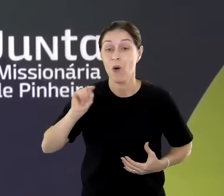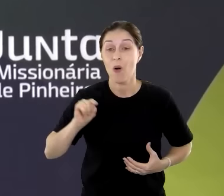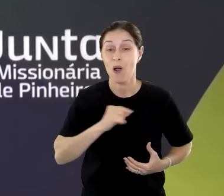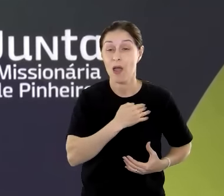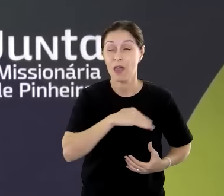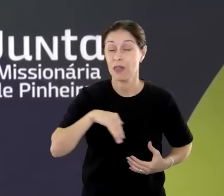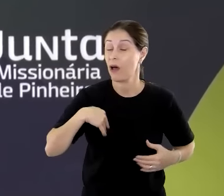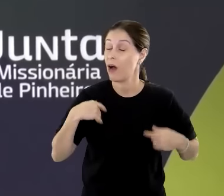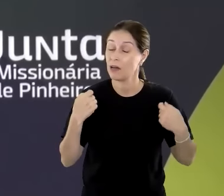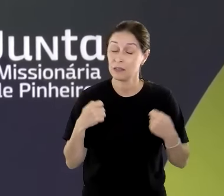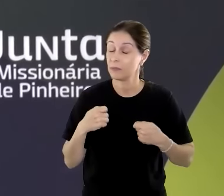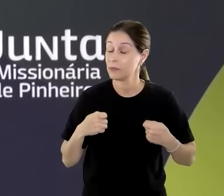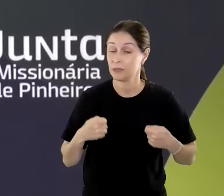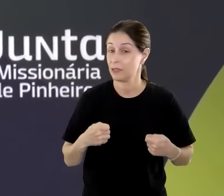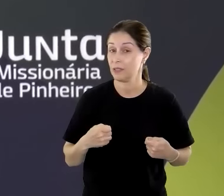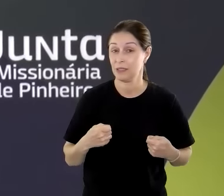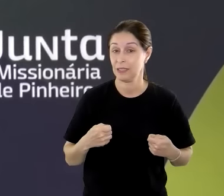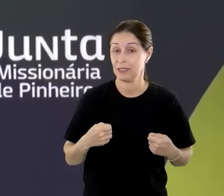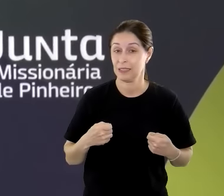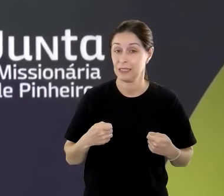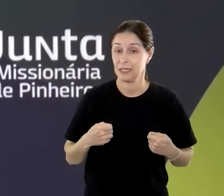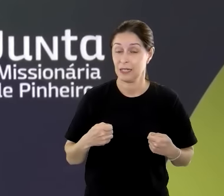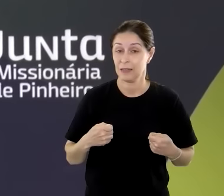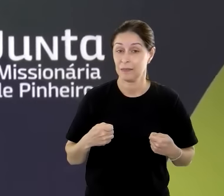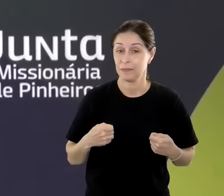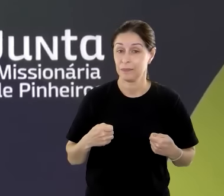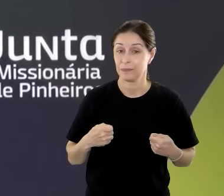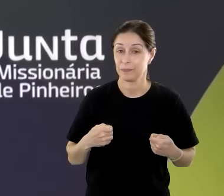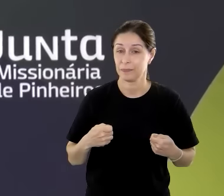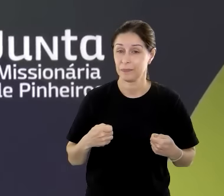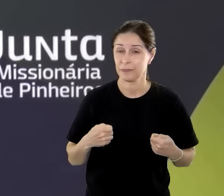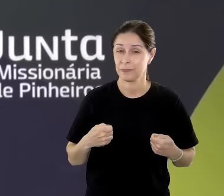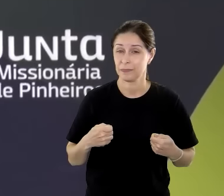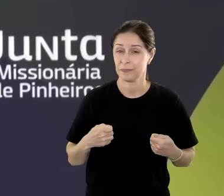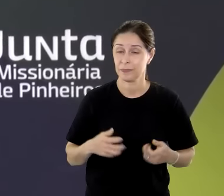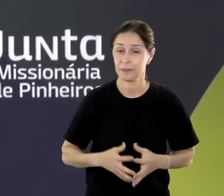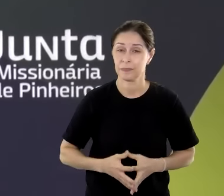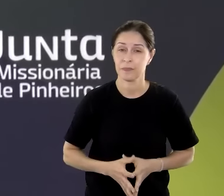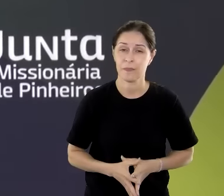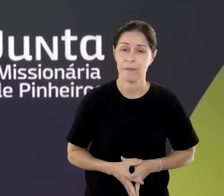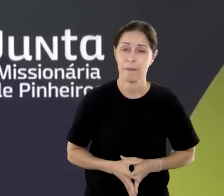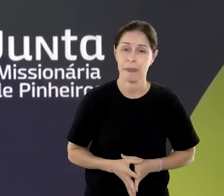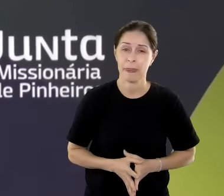Você acha que Deus cochila? Já acha que Deus perde o ponto?